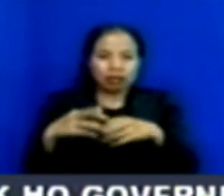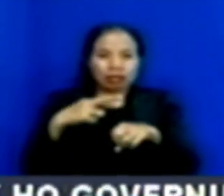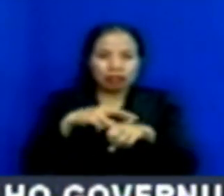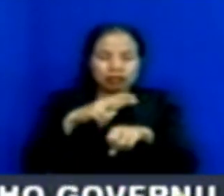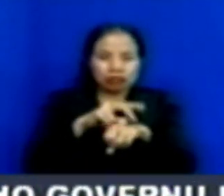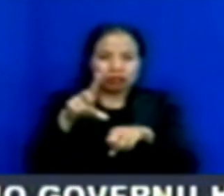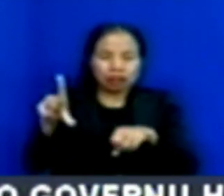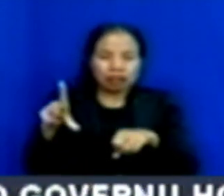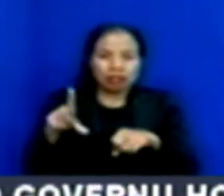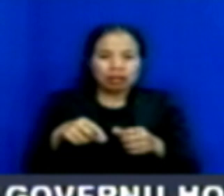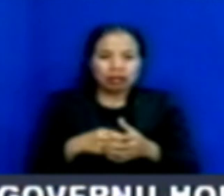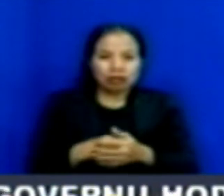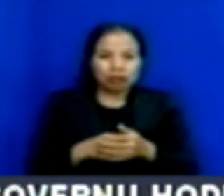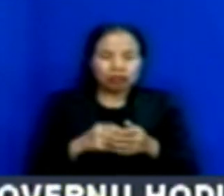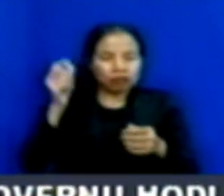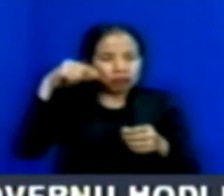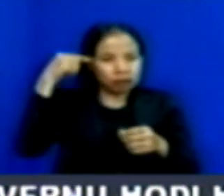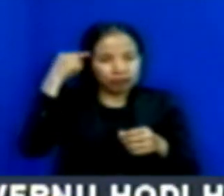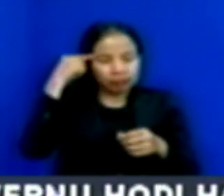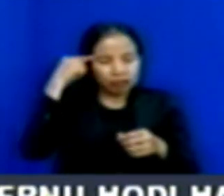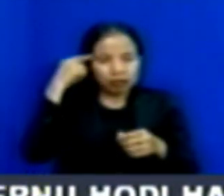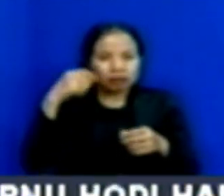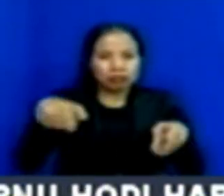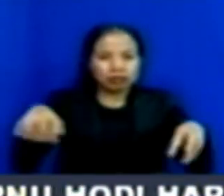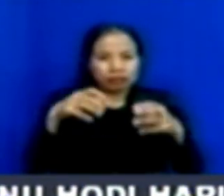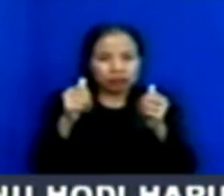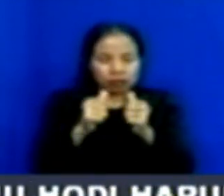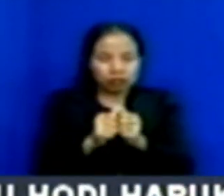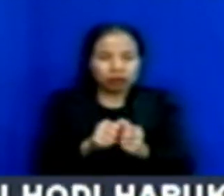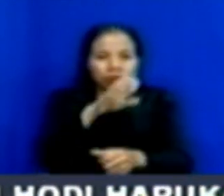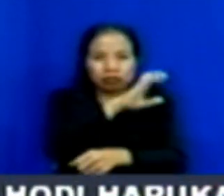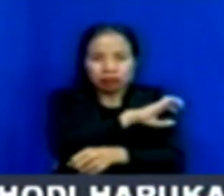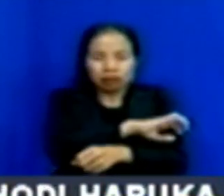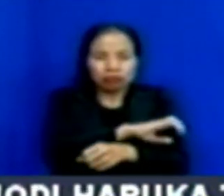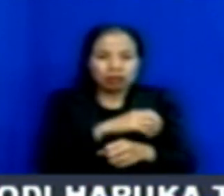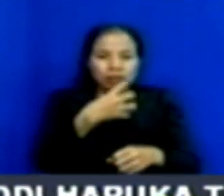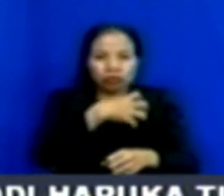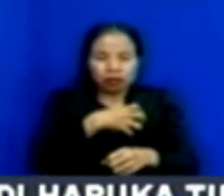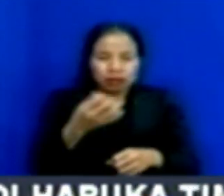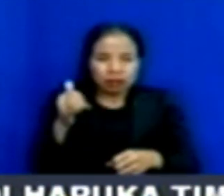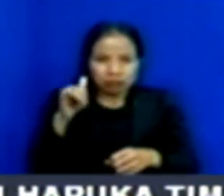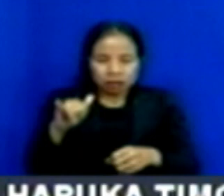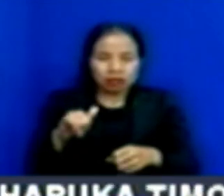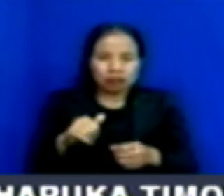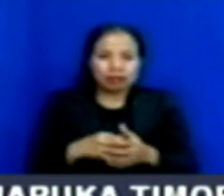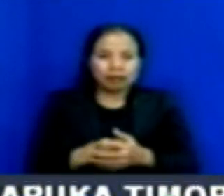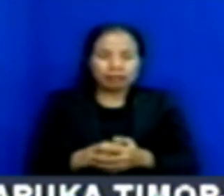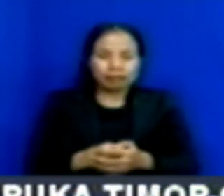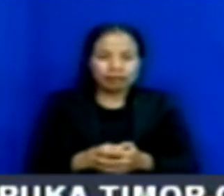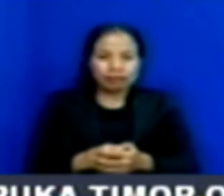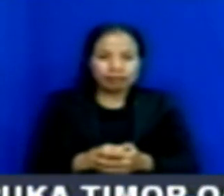Tende coopera o governo. Coopera o parte de segurança, polícia siraca, frente a Roma